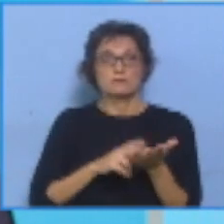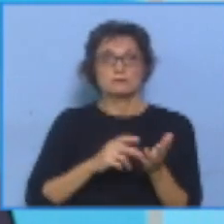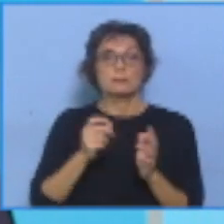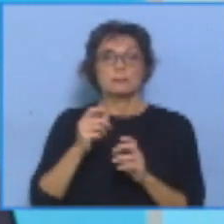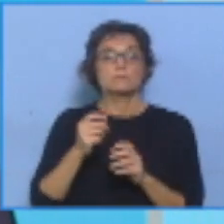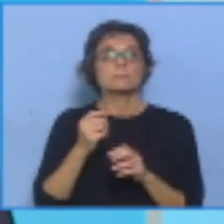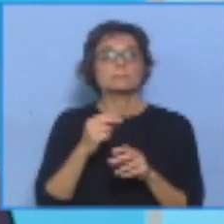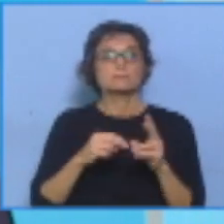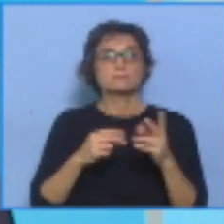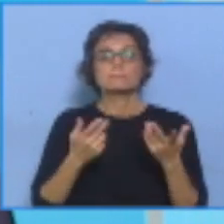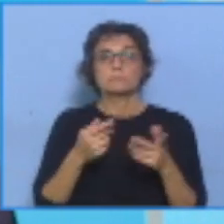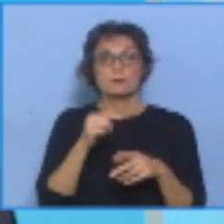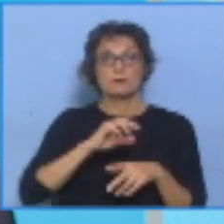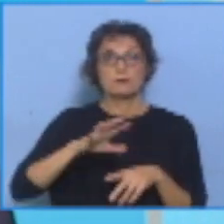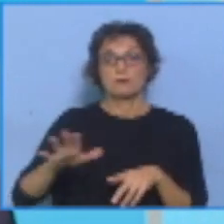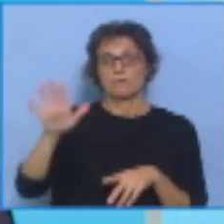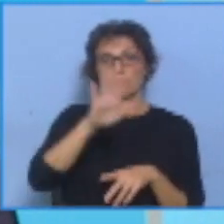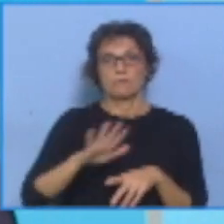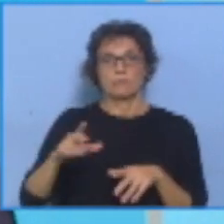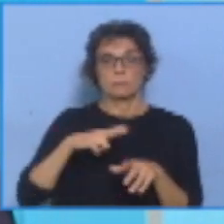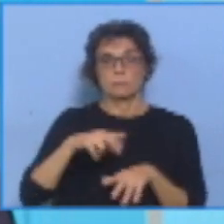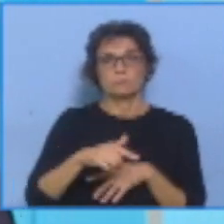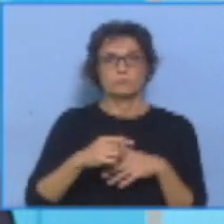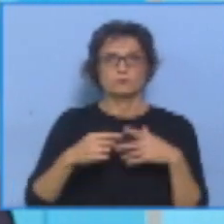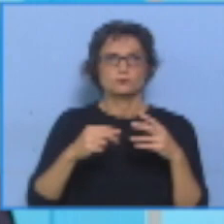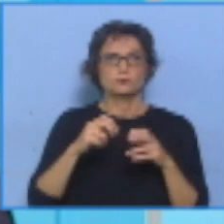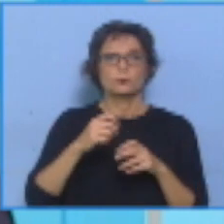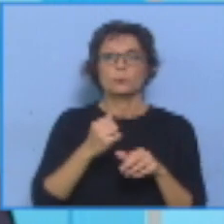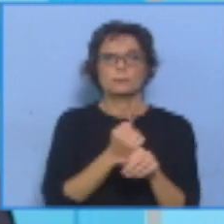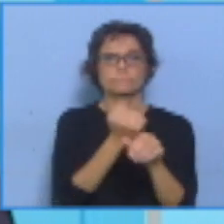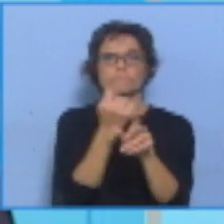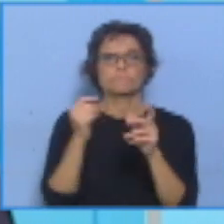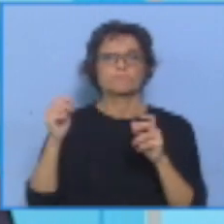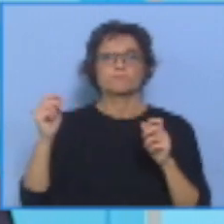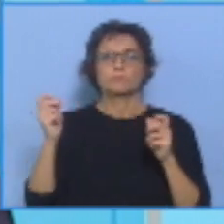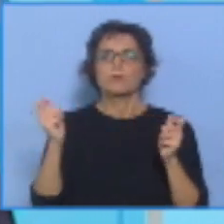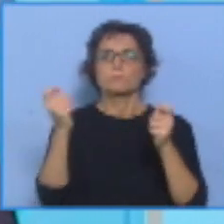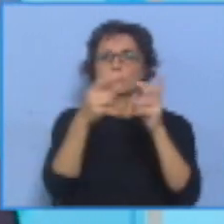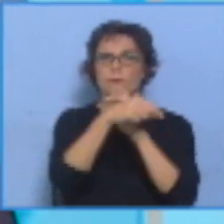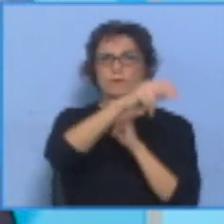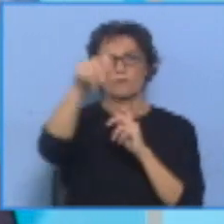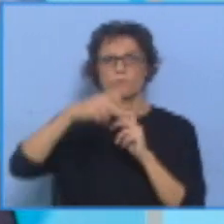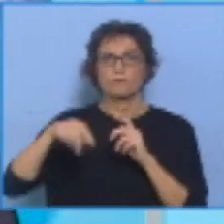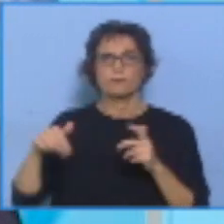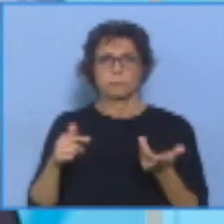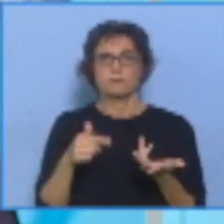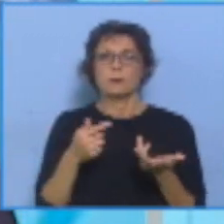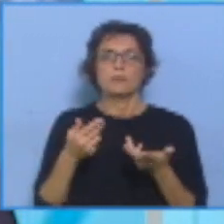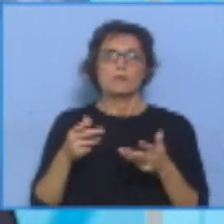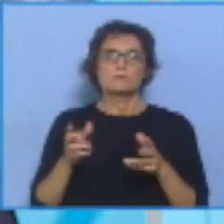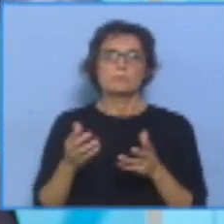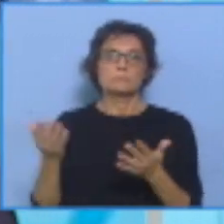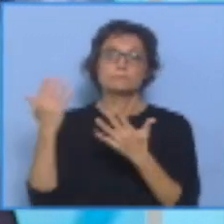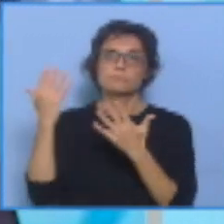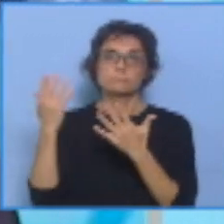imensas iniciativas que contactaram a Comissão do Centenário que está sediada no Centro